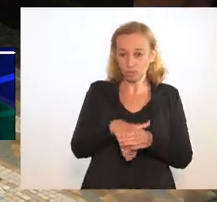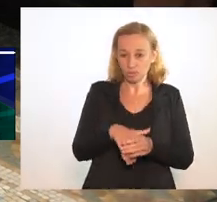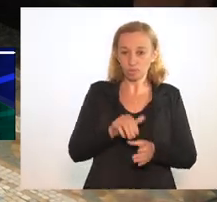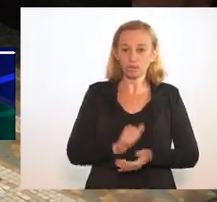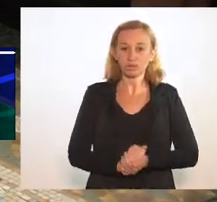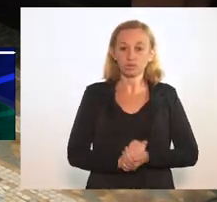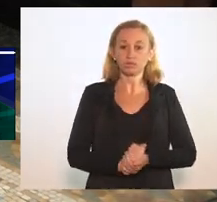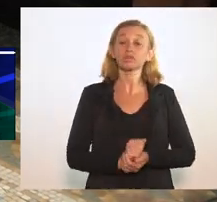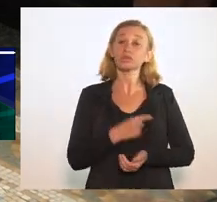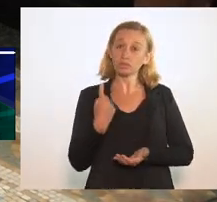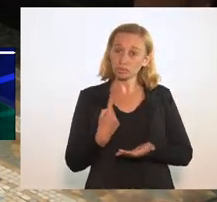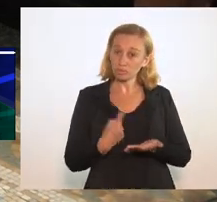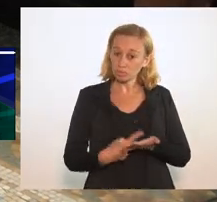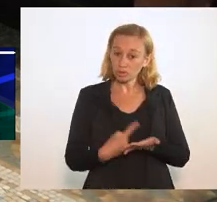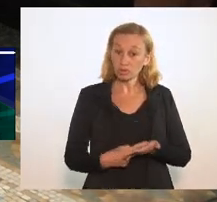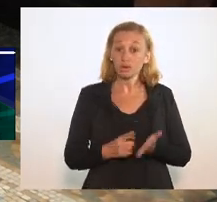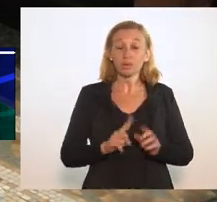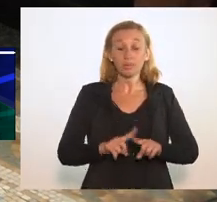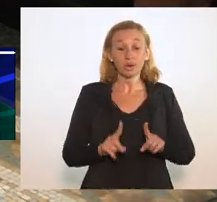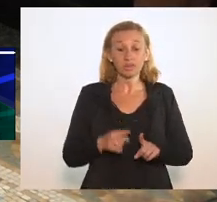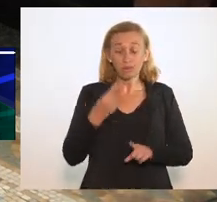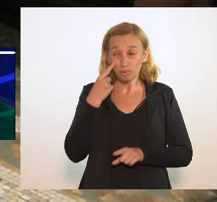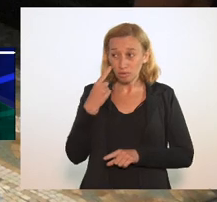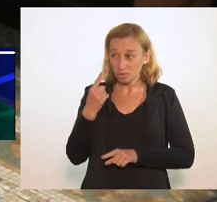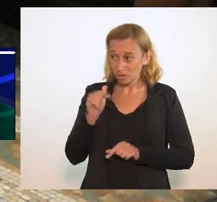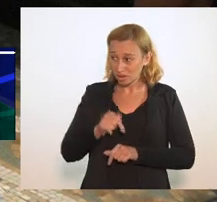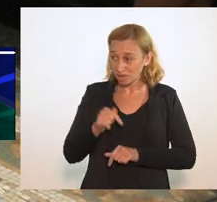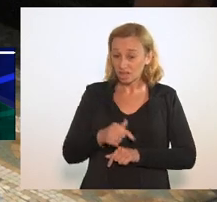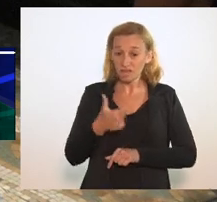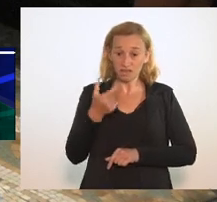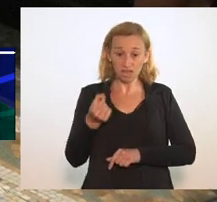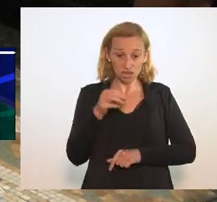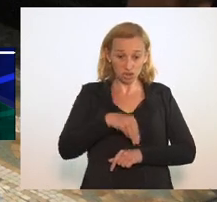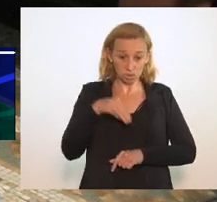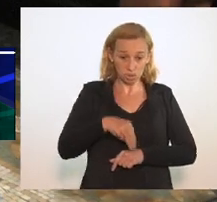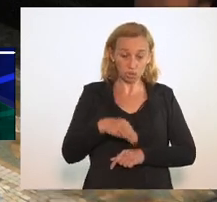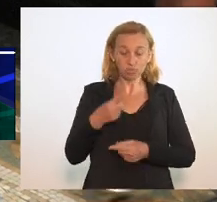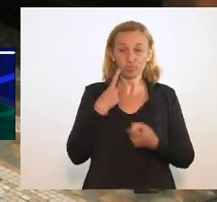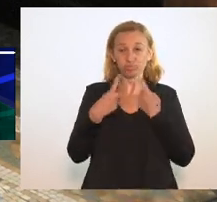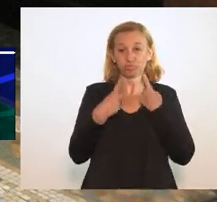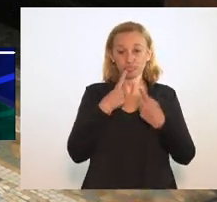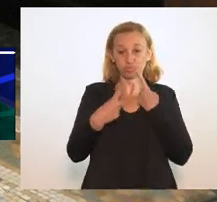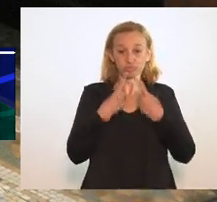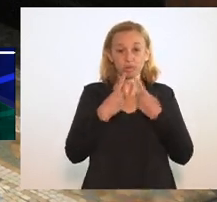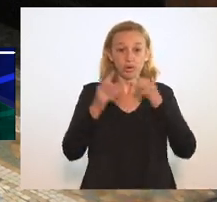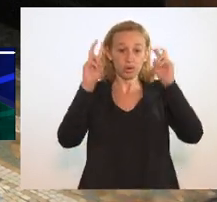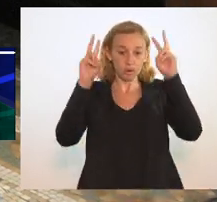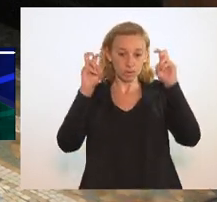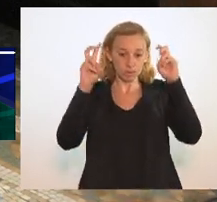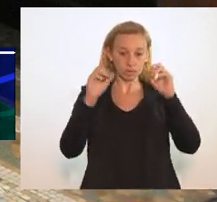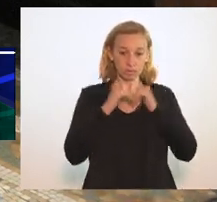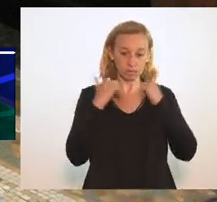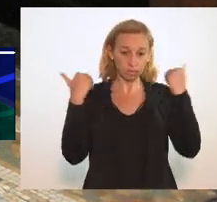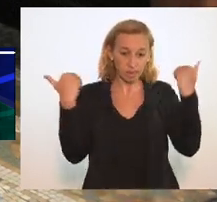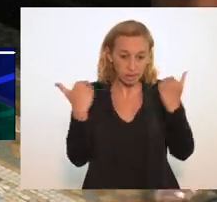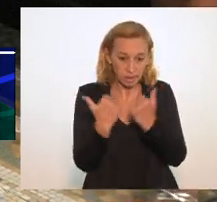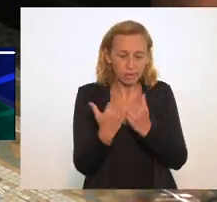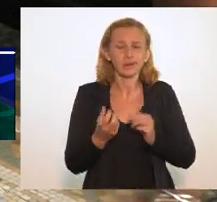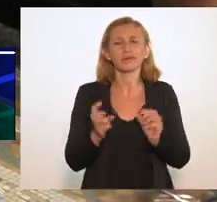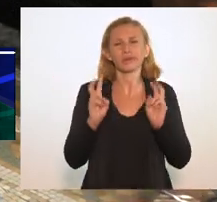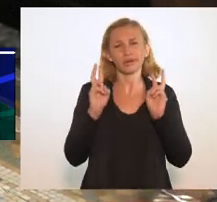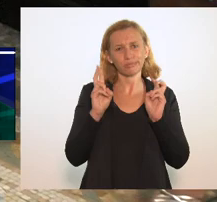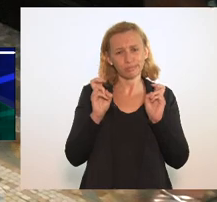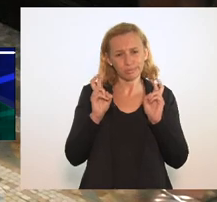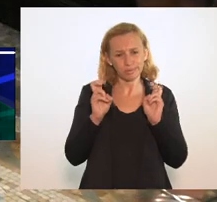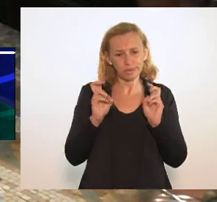nós concordamos. Nós assistimos aqui 20 minutos de debate sobre a questão do Maracanã, que é um tema